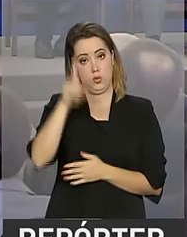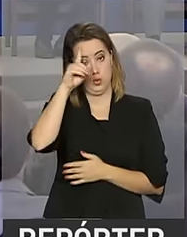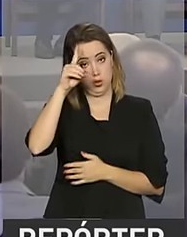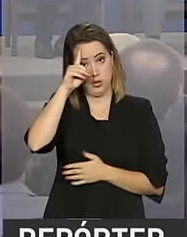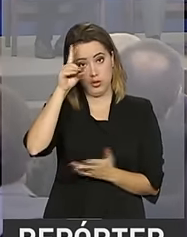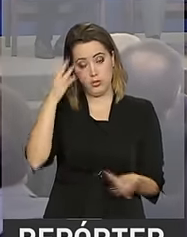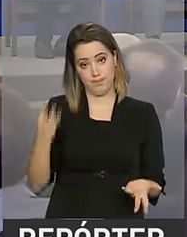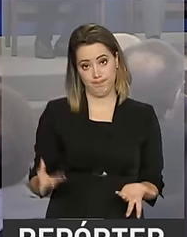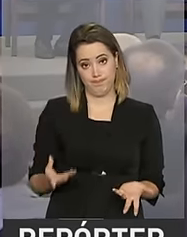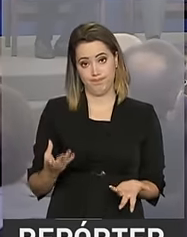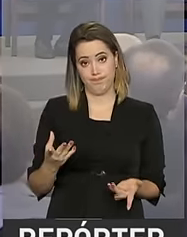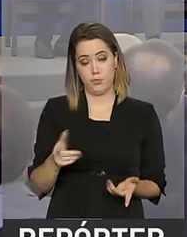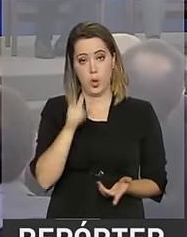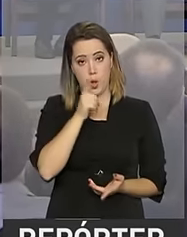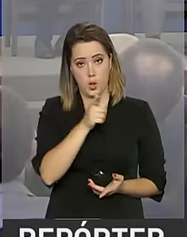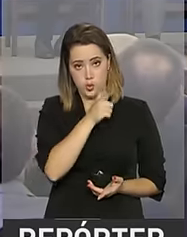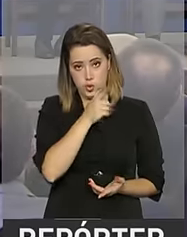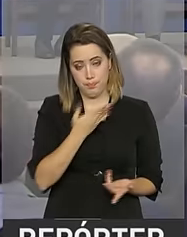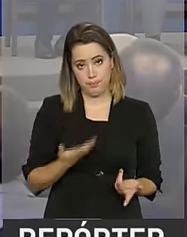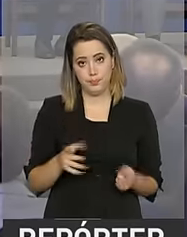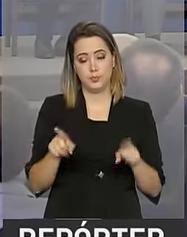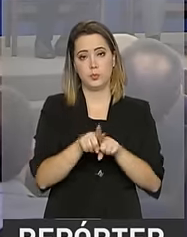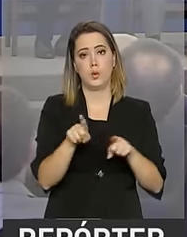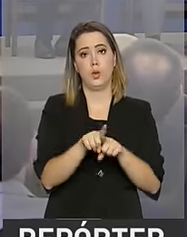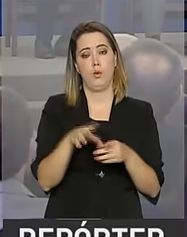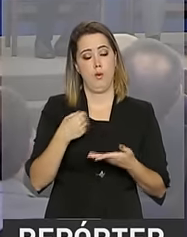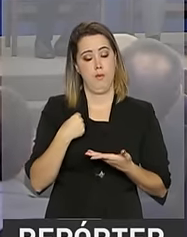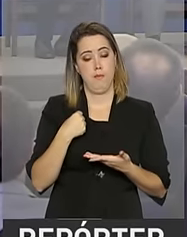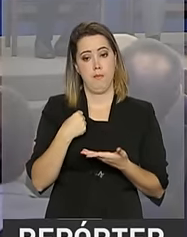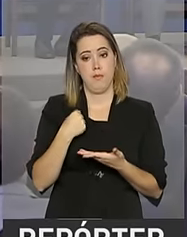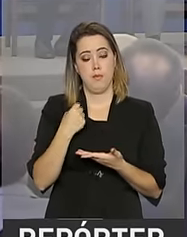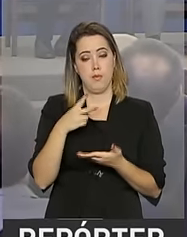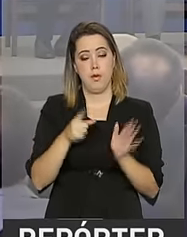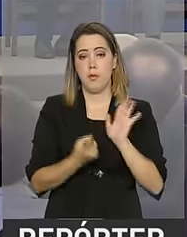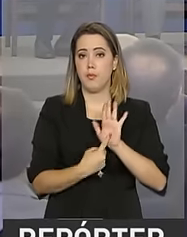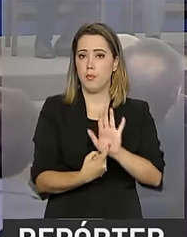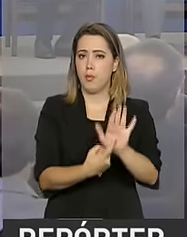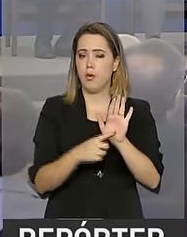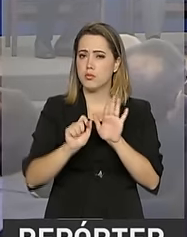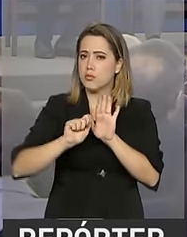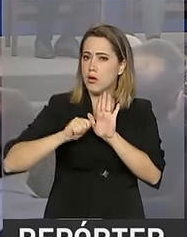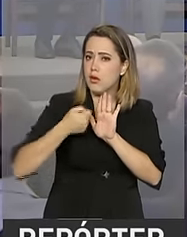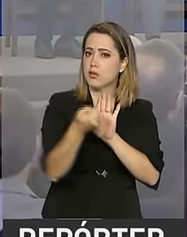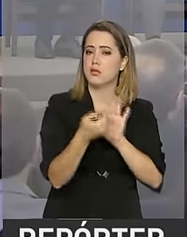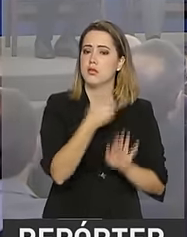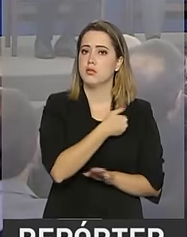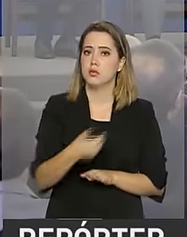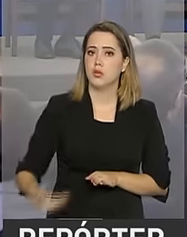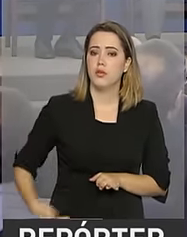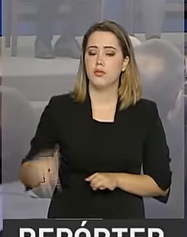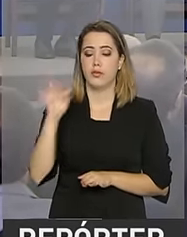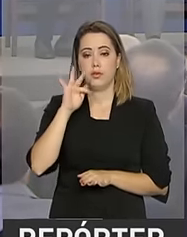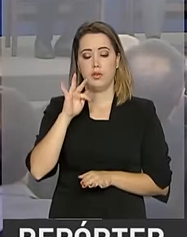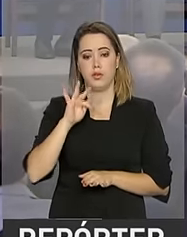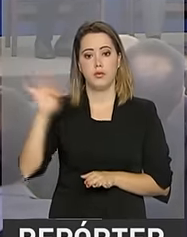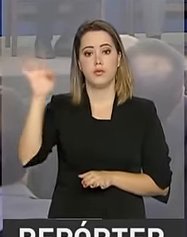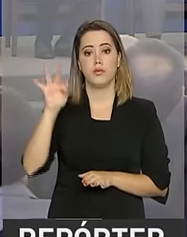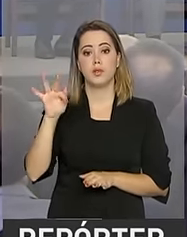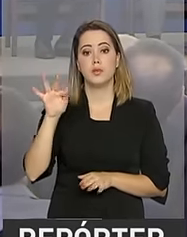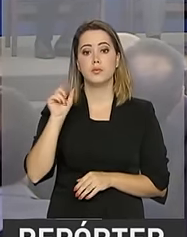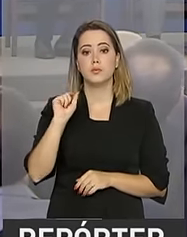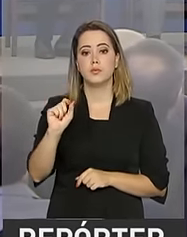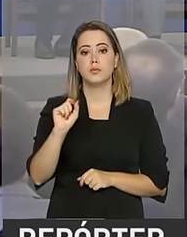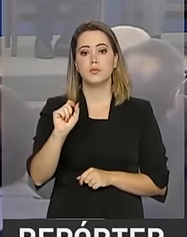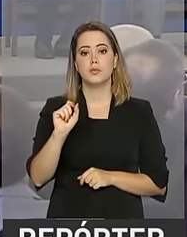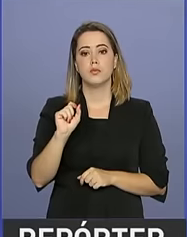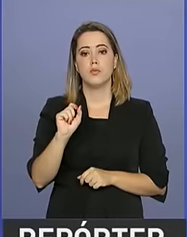dia e demonstra também Presidente a Clara sinalização do governo de vossa excelência no sentido